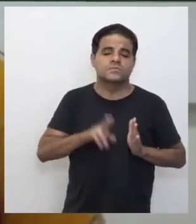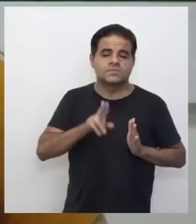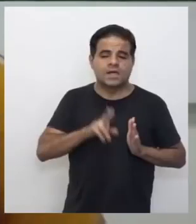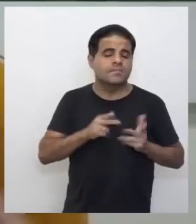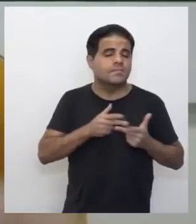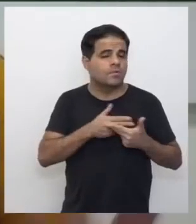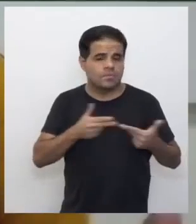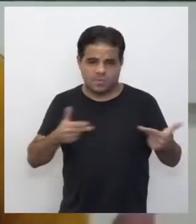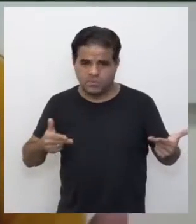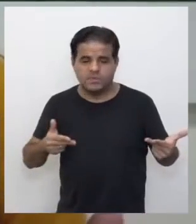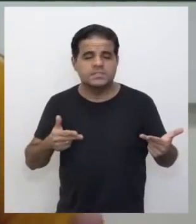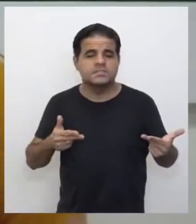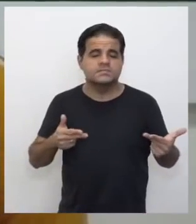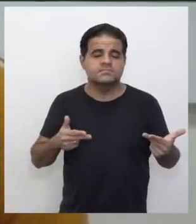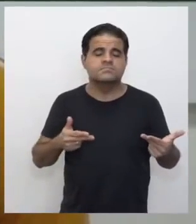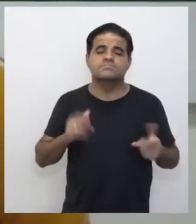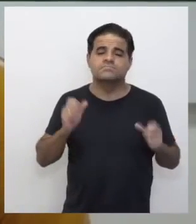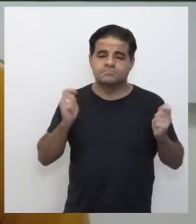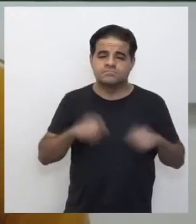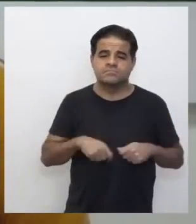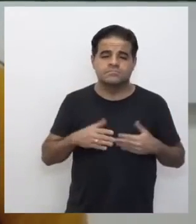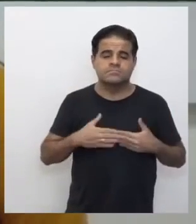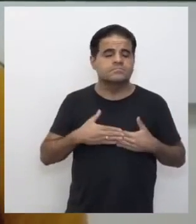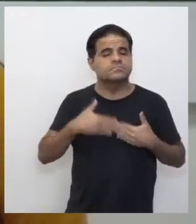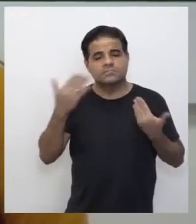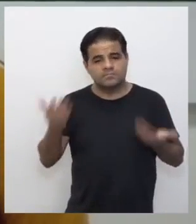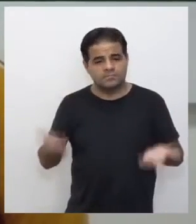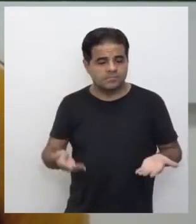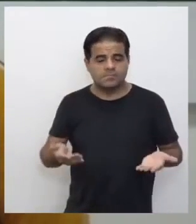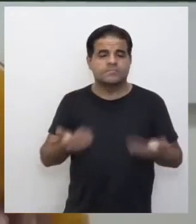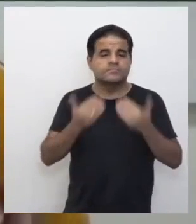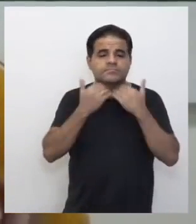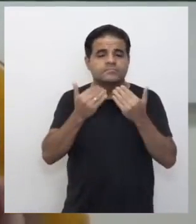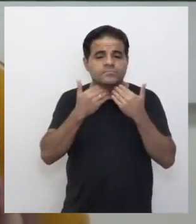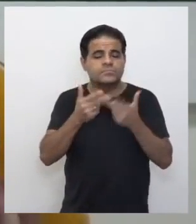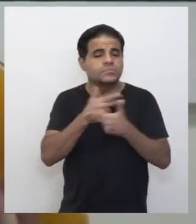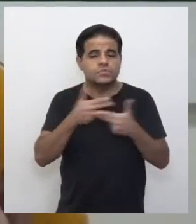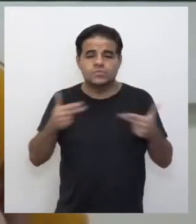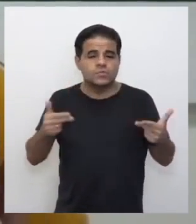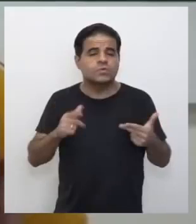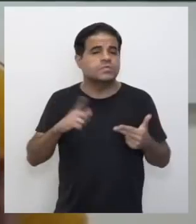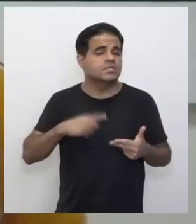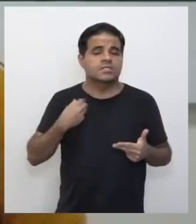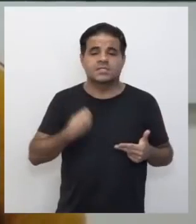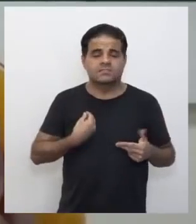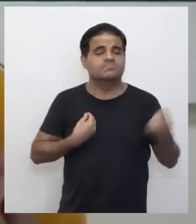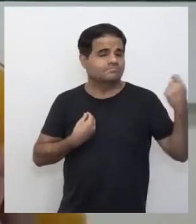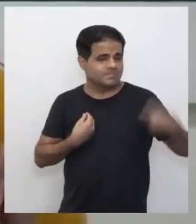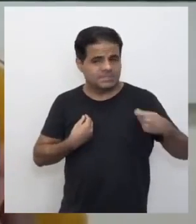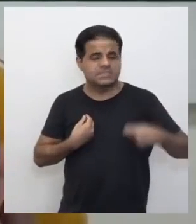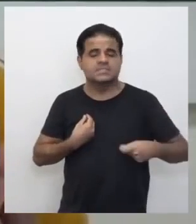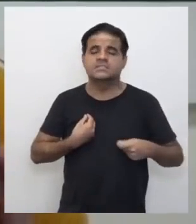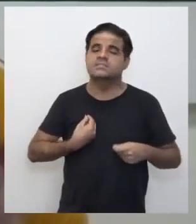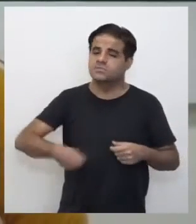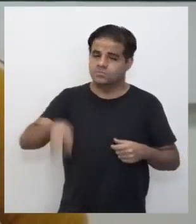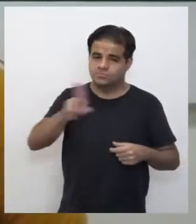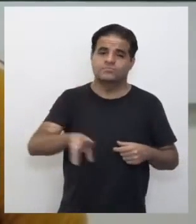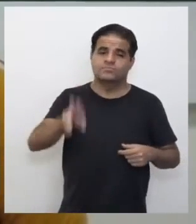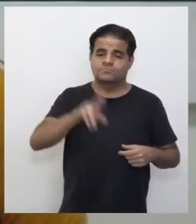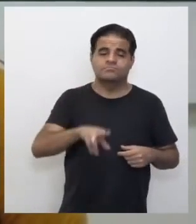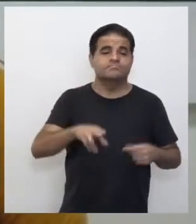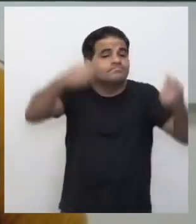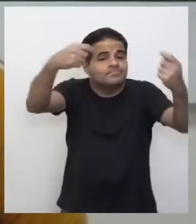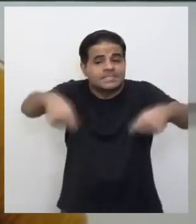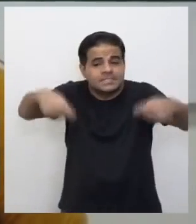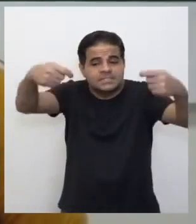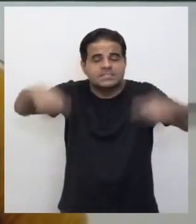né? Parece que não basta as coisas existirem, elas têm que servir, elas têm que